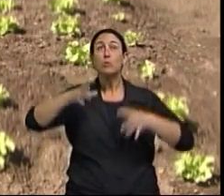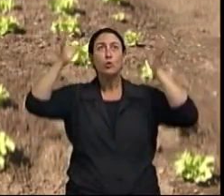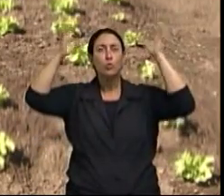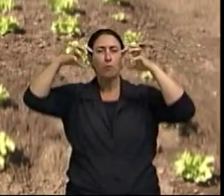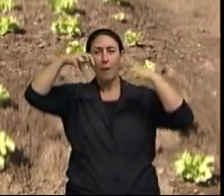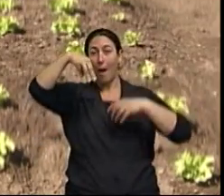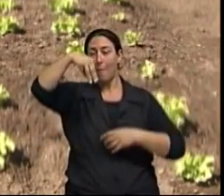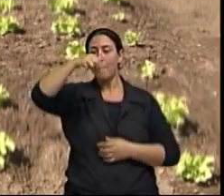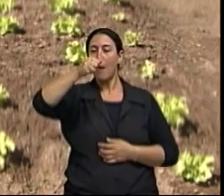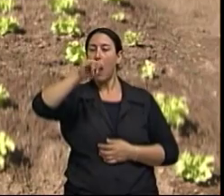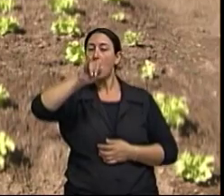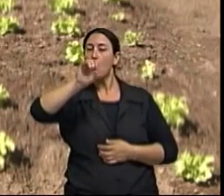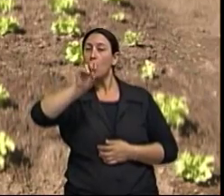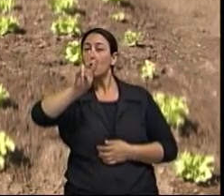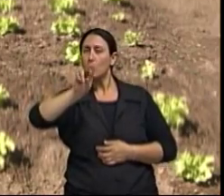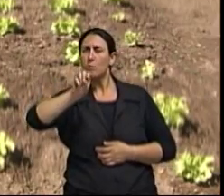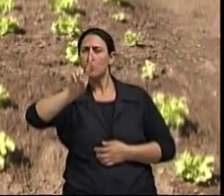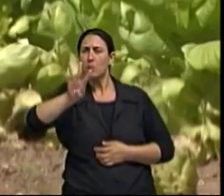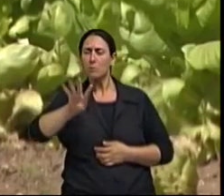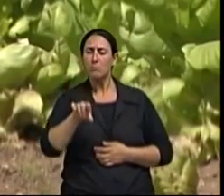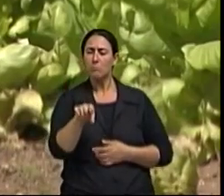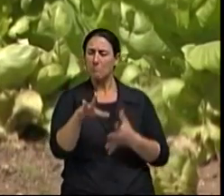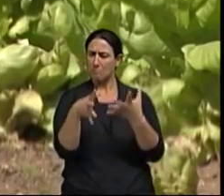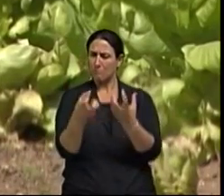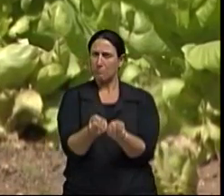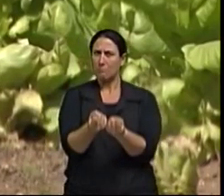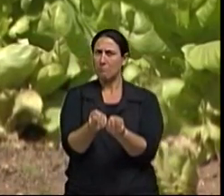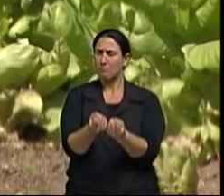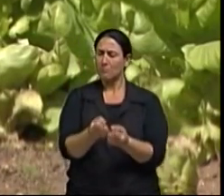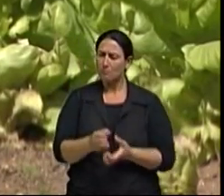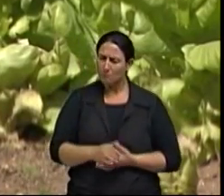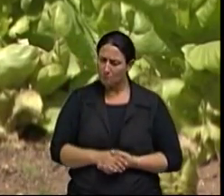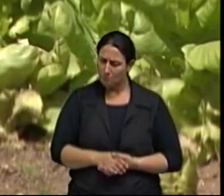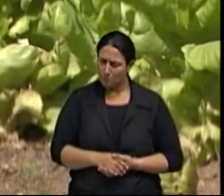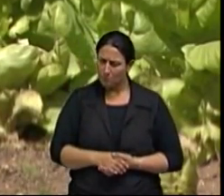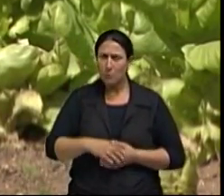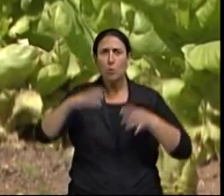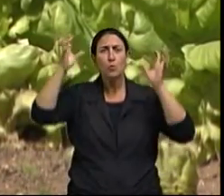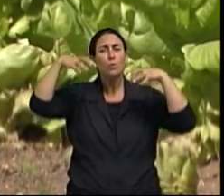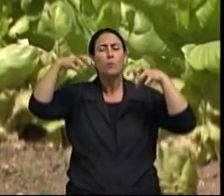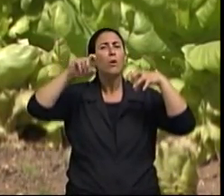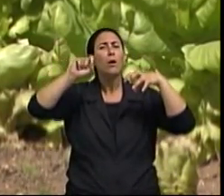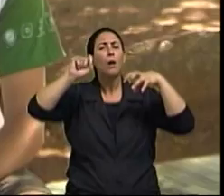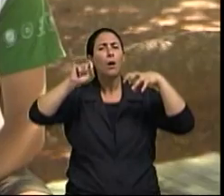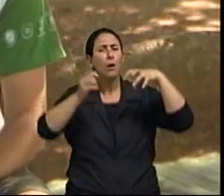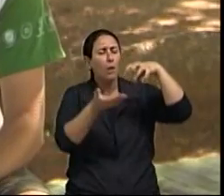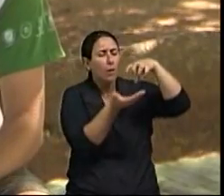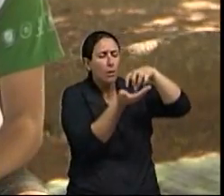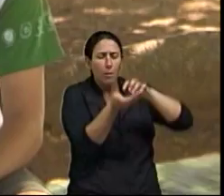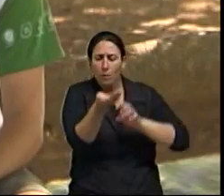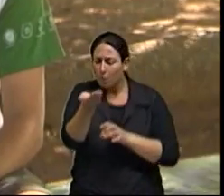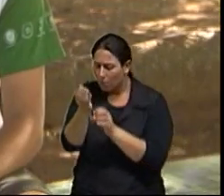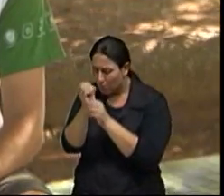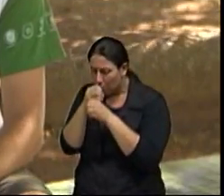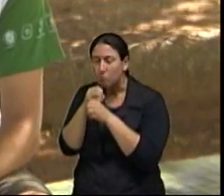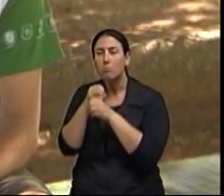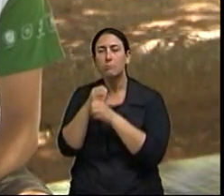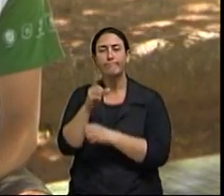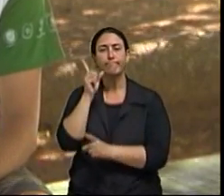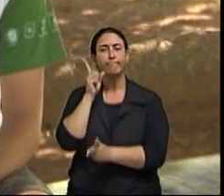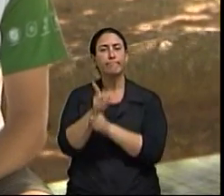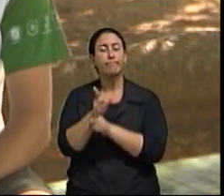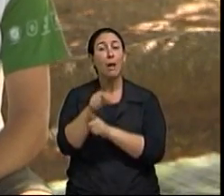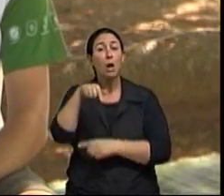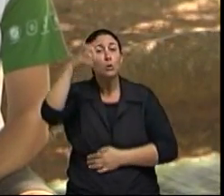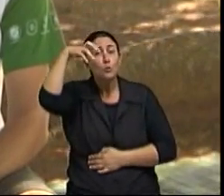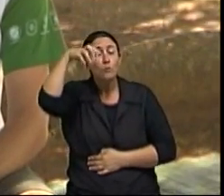de 2013, as plantas secavam. A gente foi fazer uma análise e essa chuva tinha um índice de acidez muito além do normal. Então nós